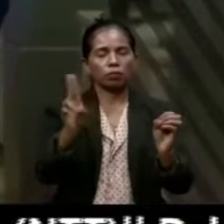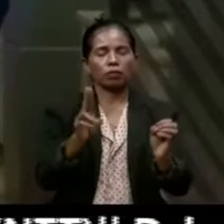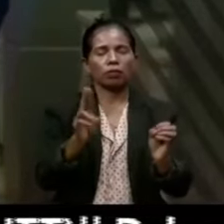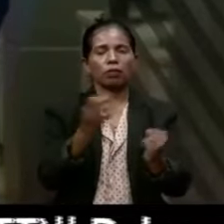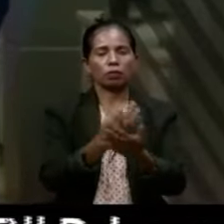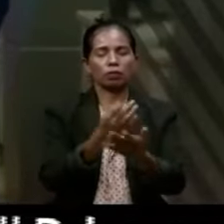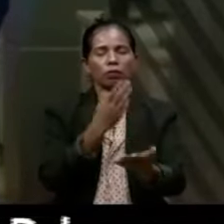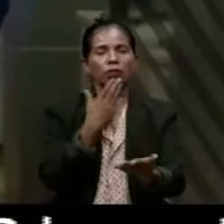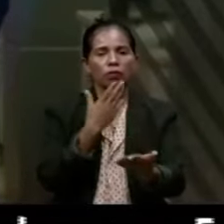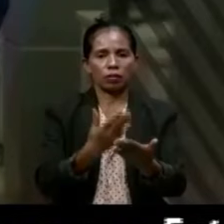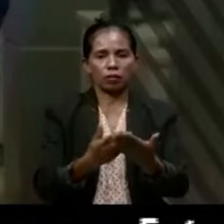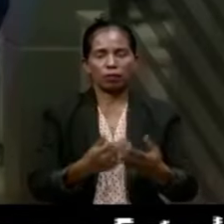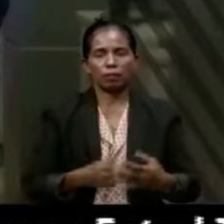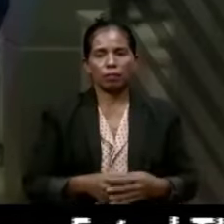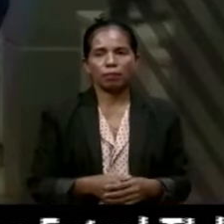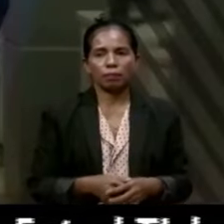rodiak.